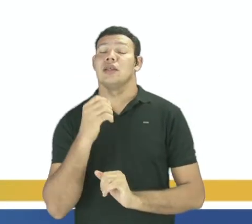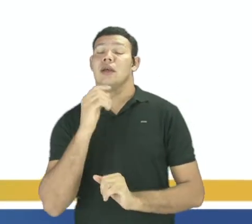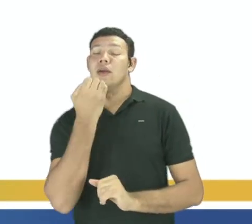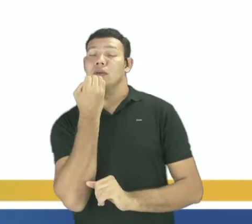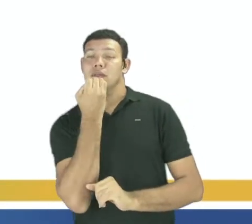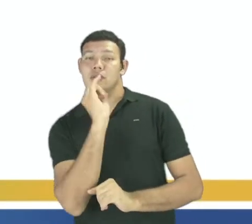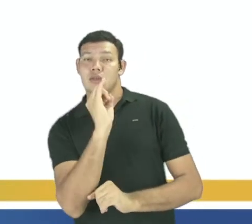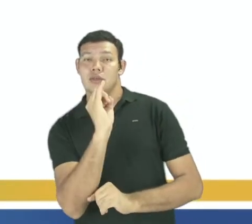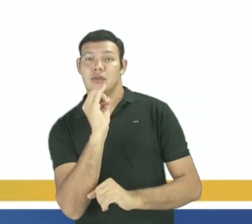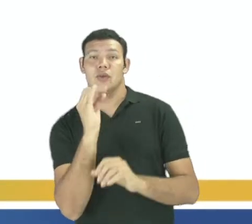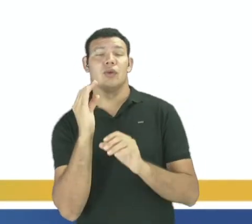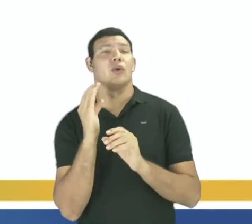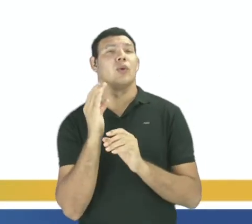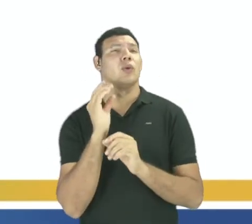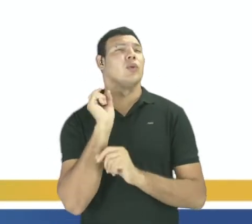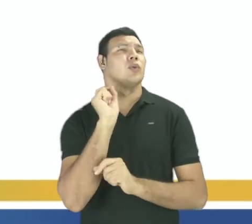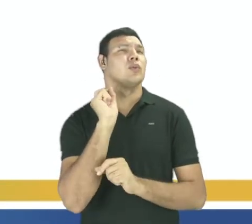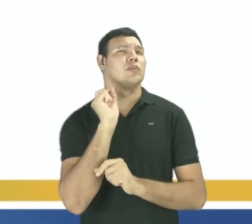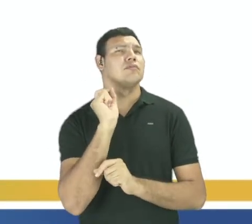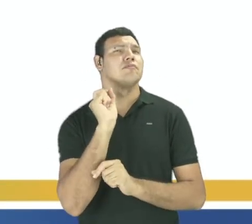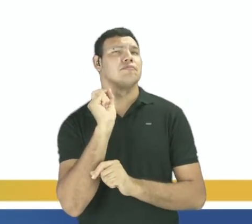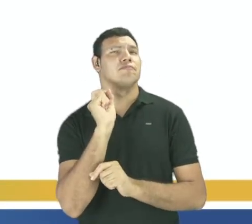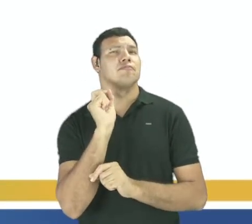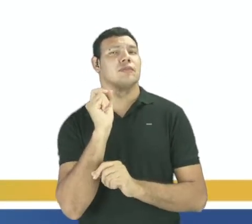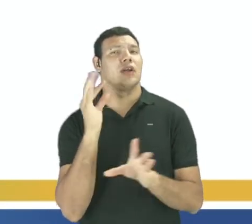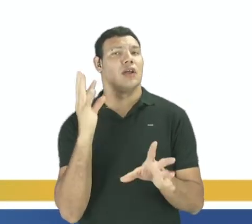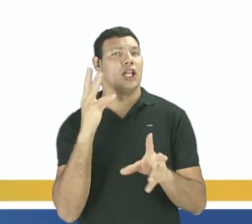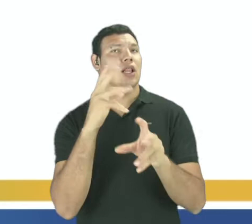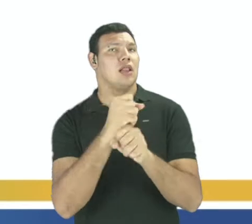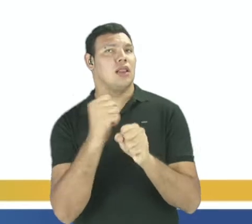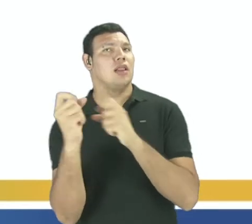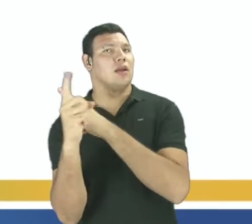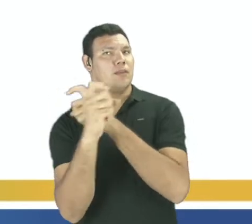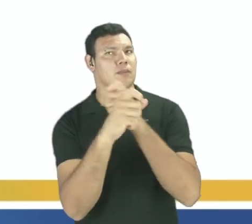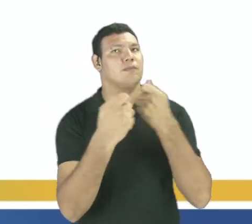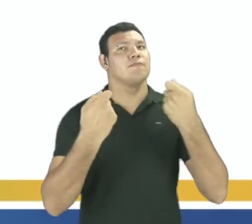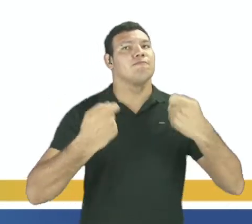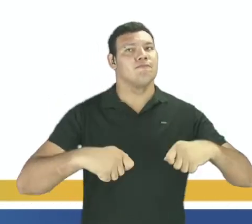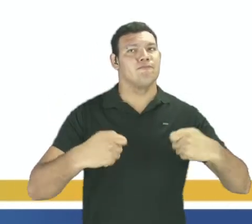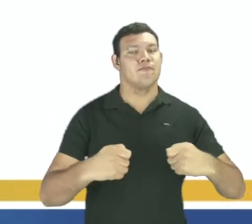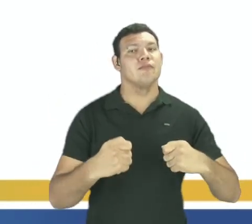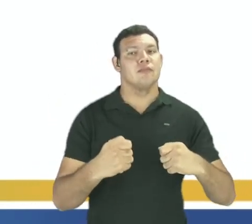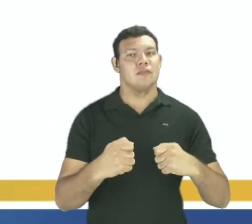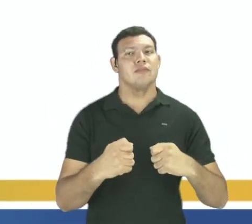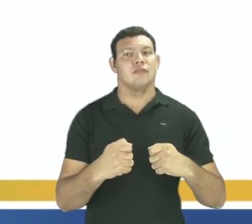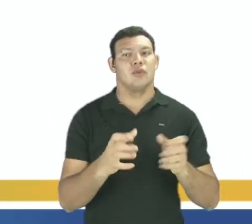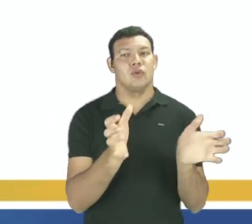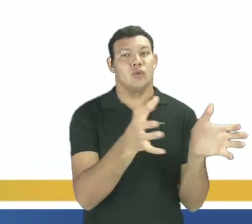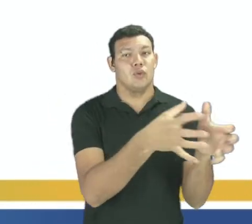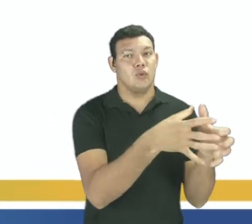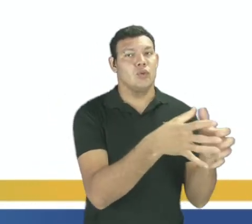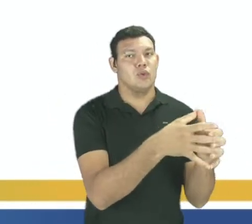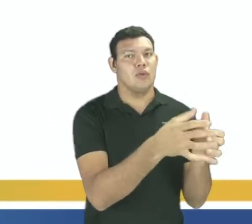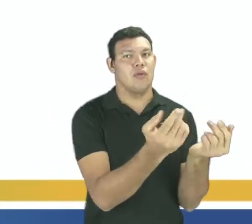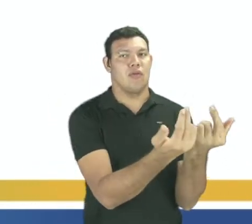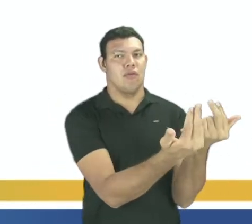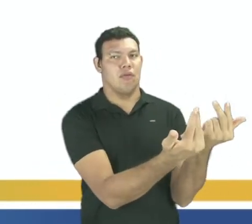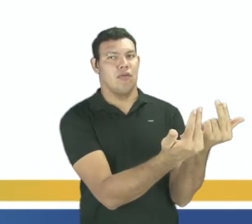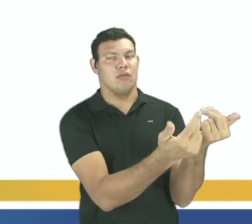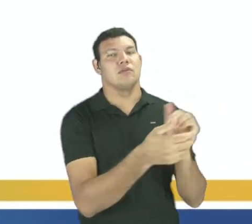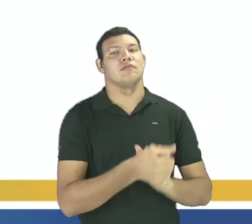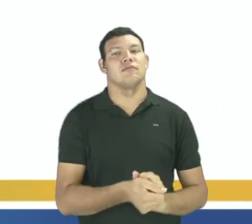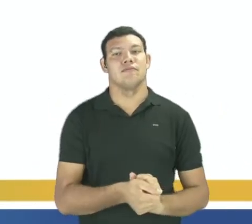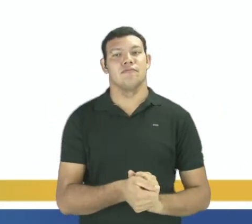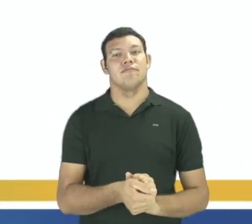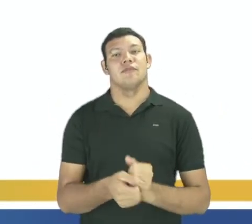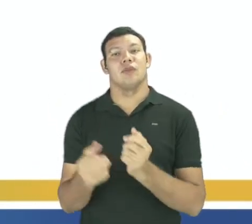devemos agrupar termos semelhantes, ou seja, as partes literais. Um termo é considerado semelhante a outro